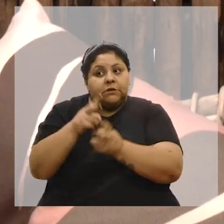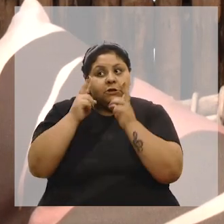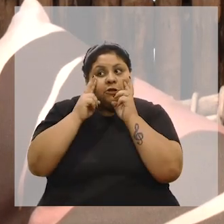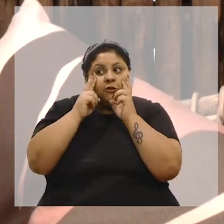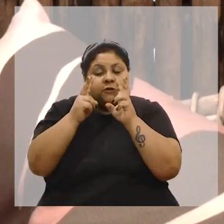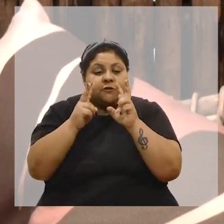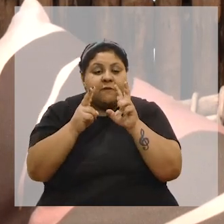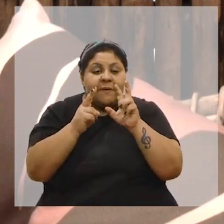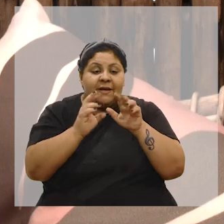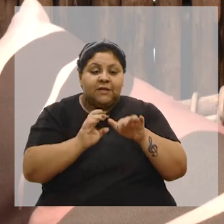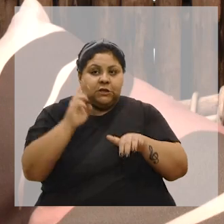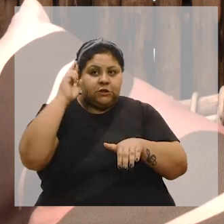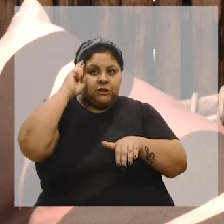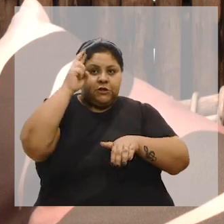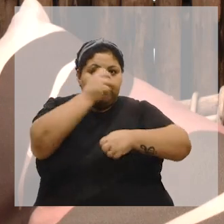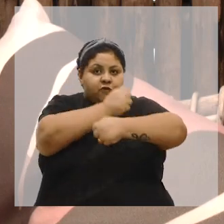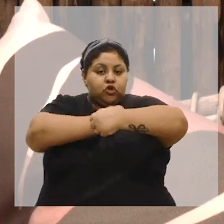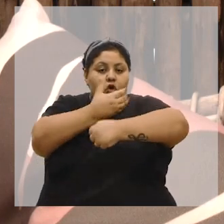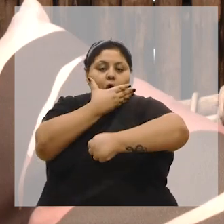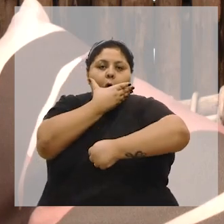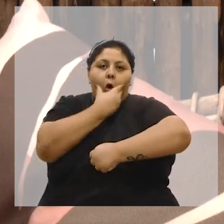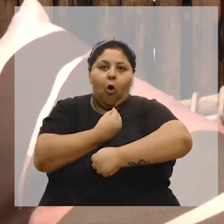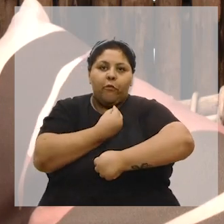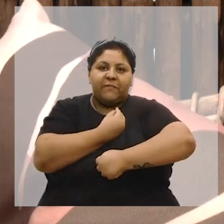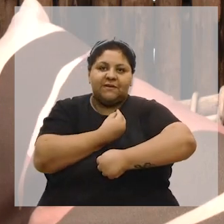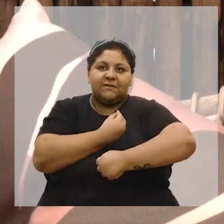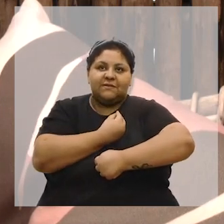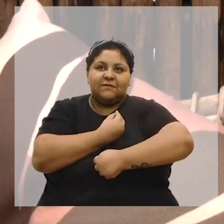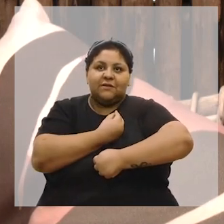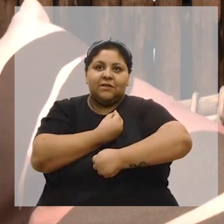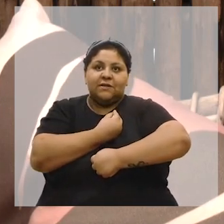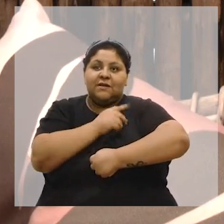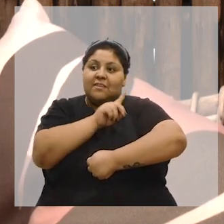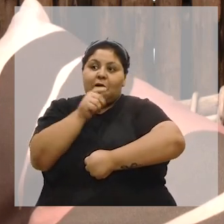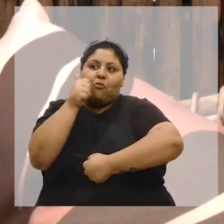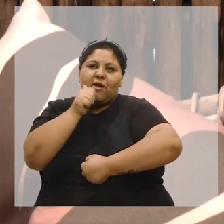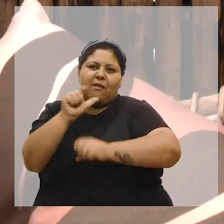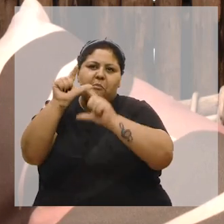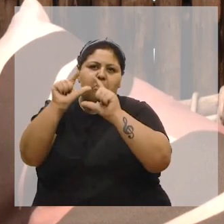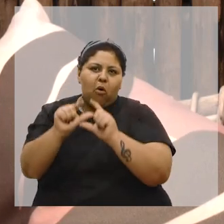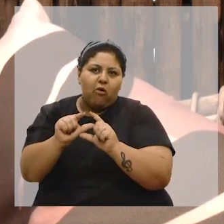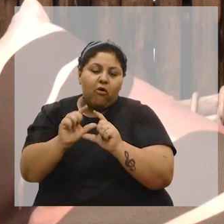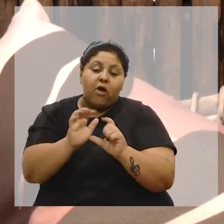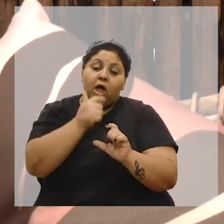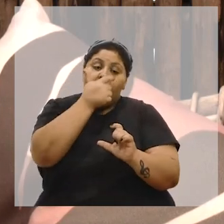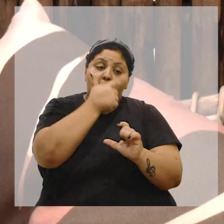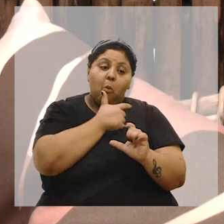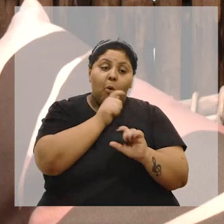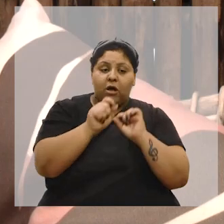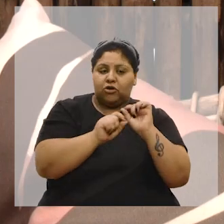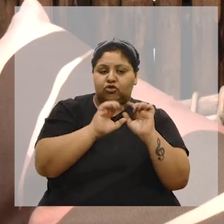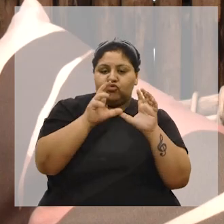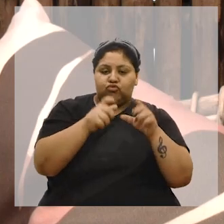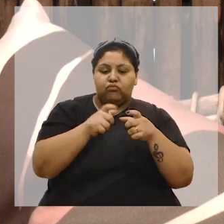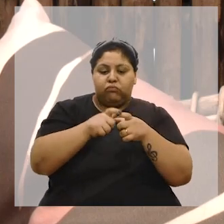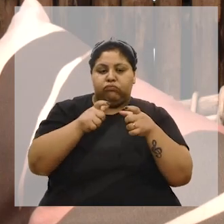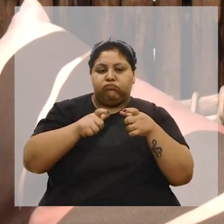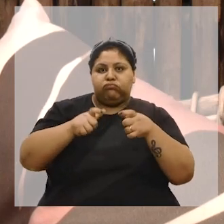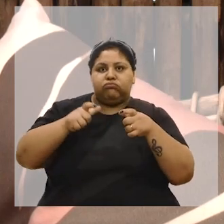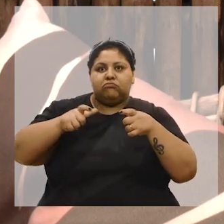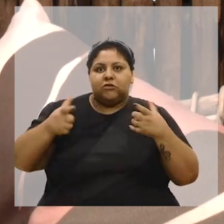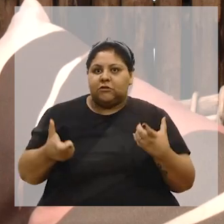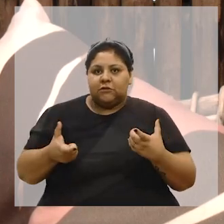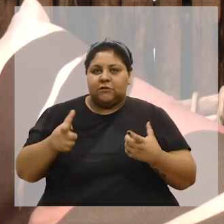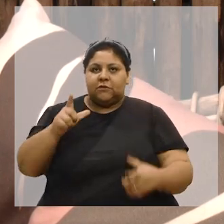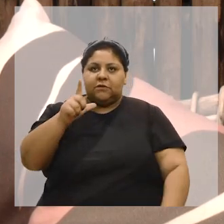se vê mais chefes homens comandando cozinhas do que mulheres. Mas eu acho que, assim, como tudo, está